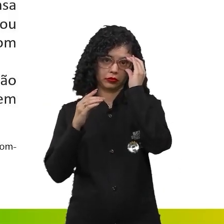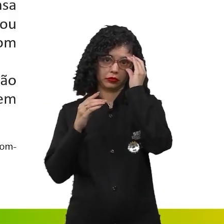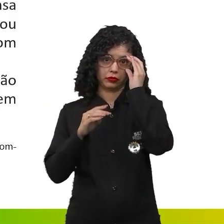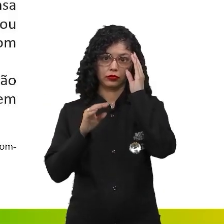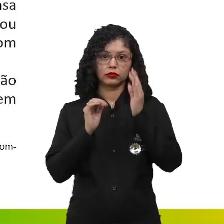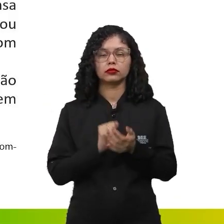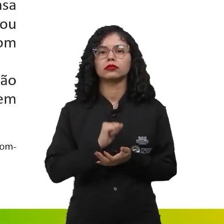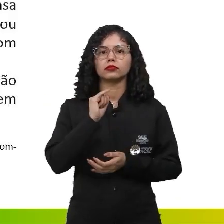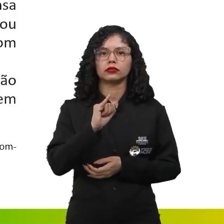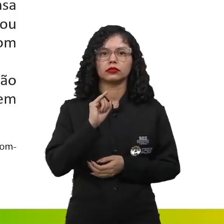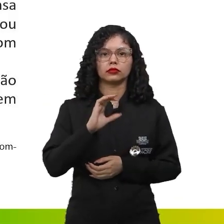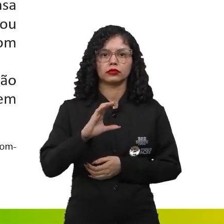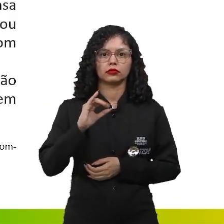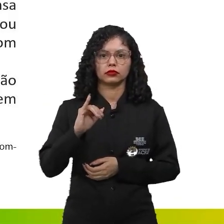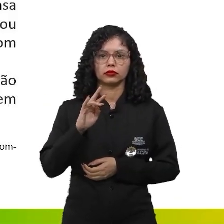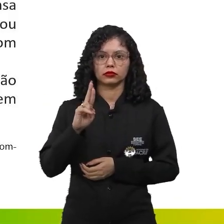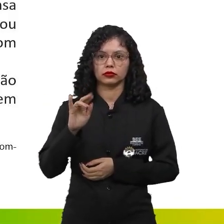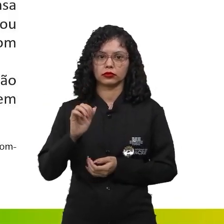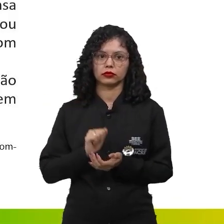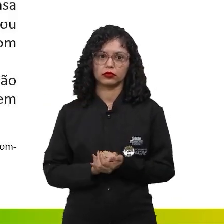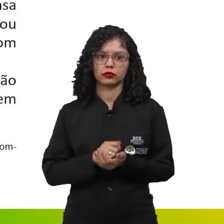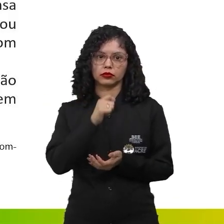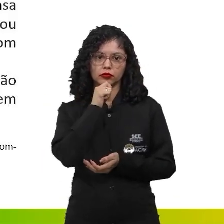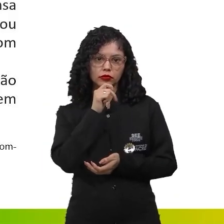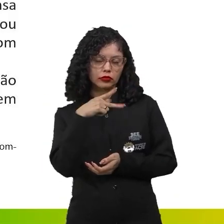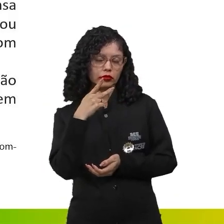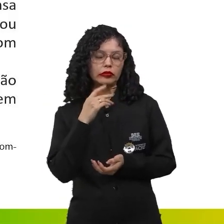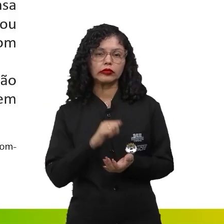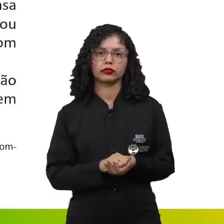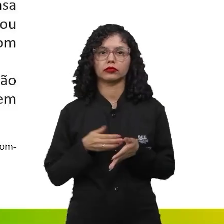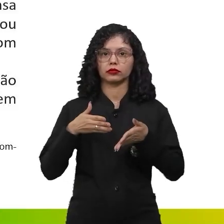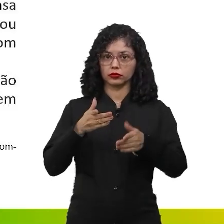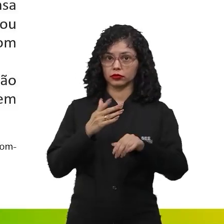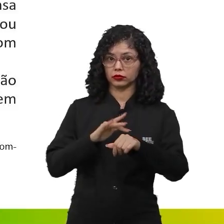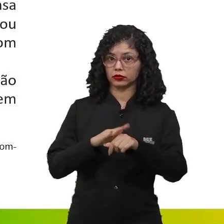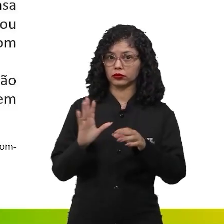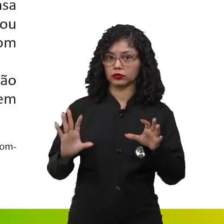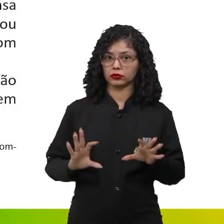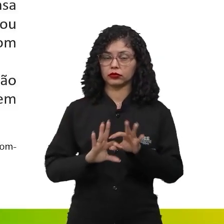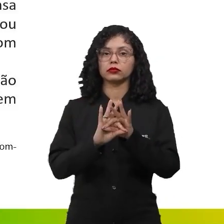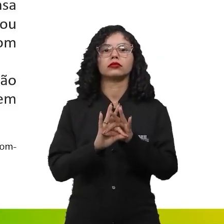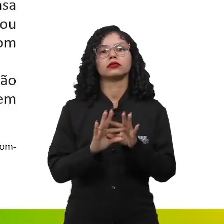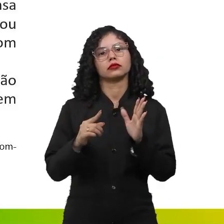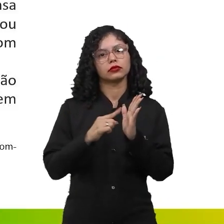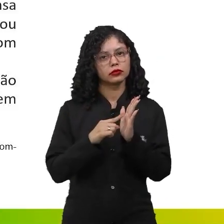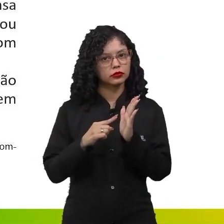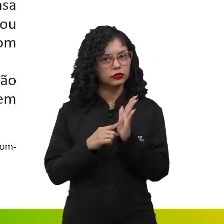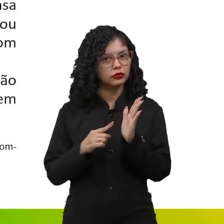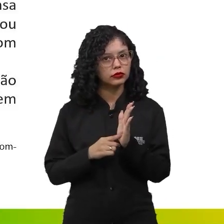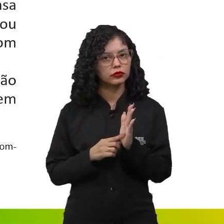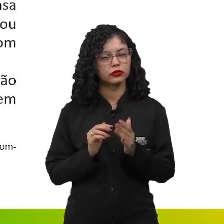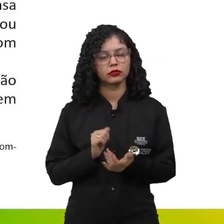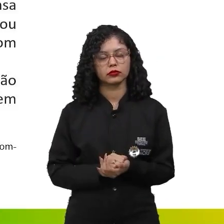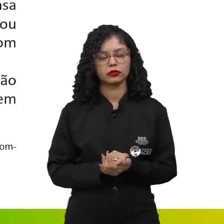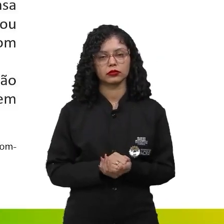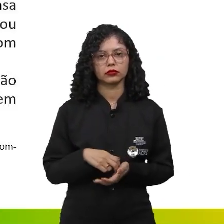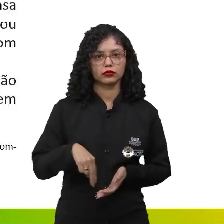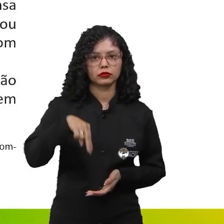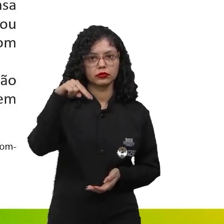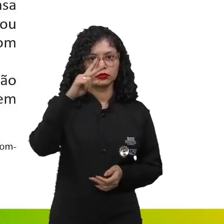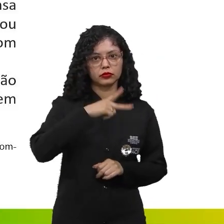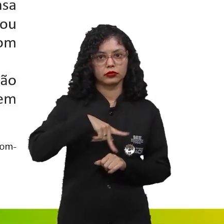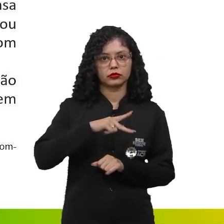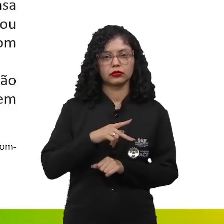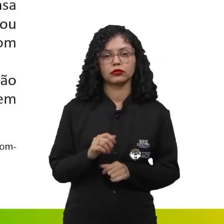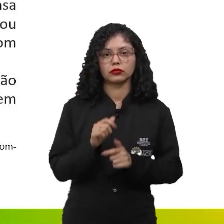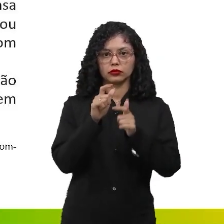em Saúde, Cristóvão Barcelos, a rota da doença liga os pontos entre o norte do país,